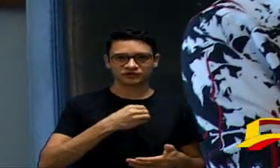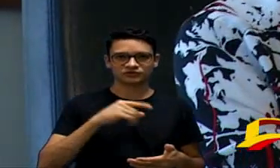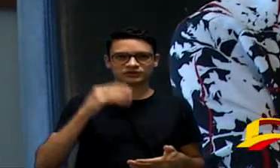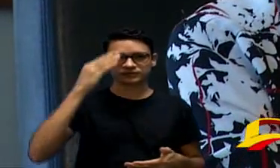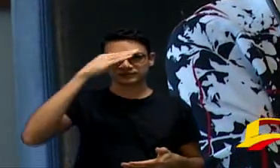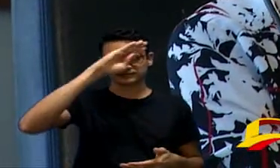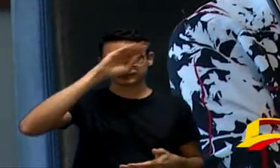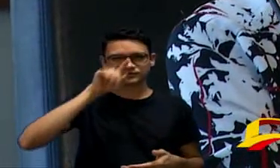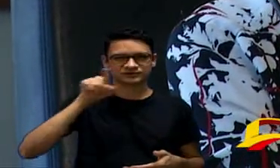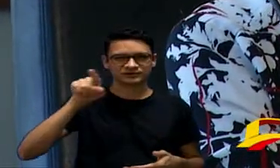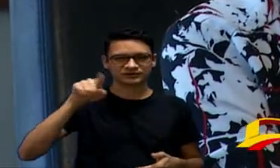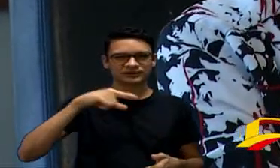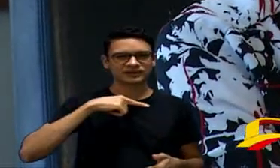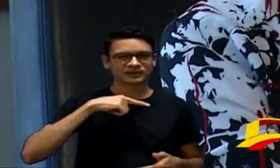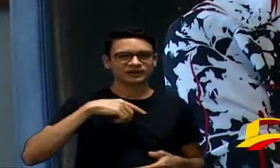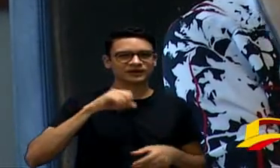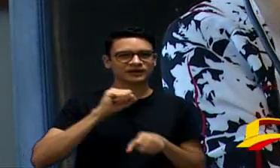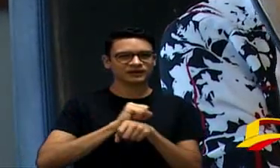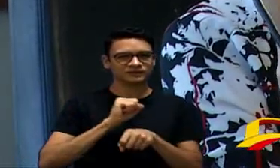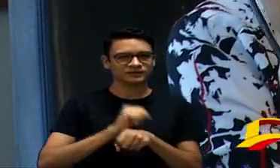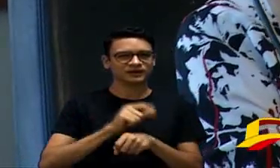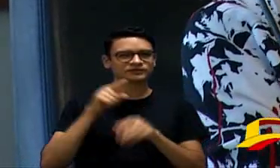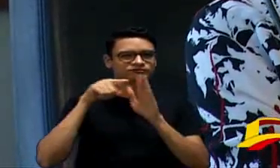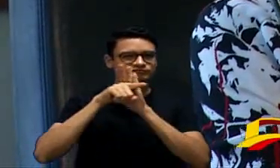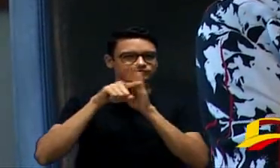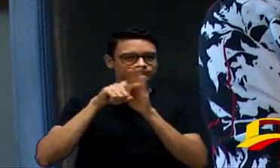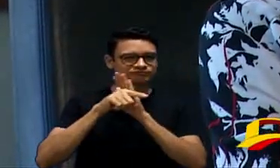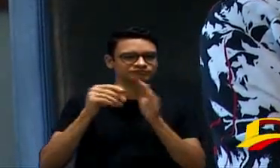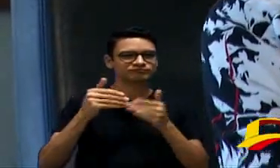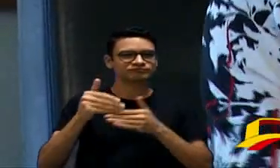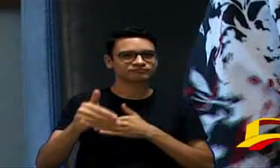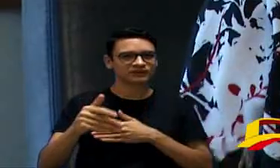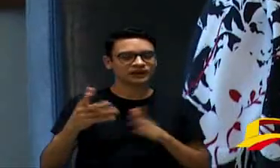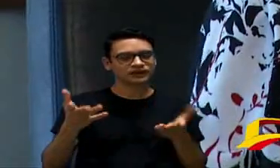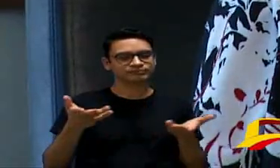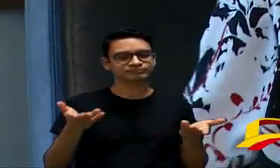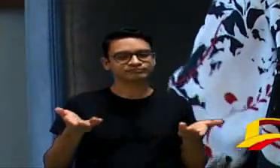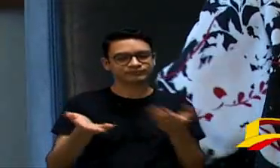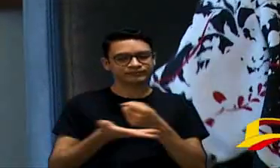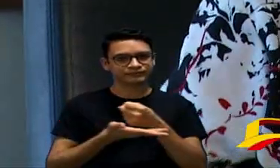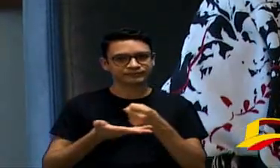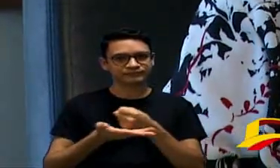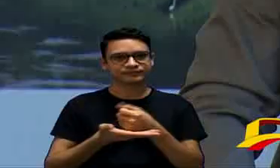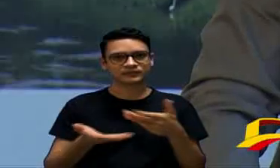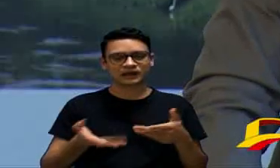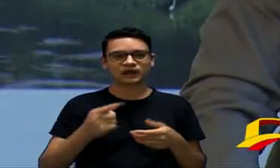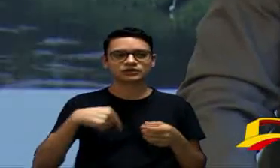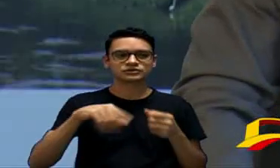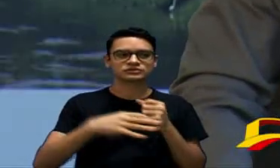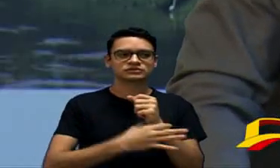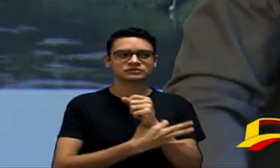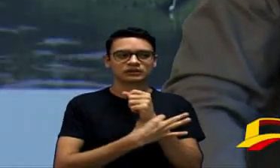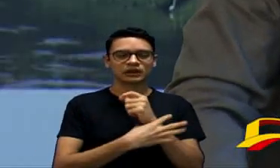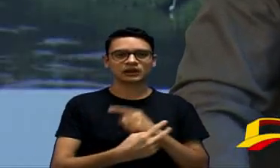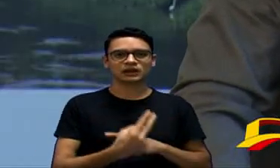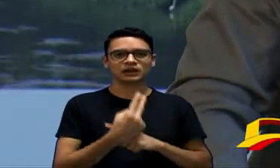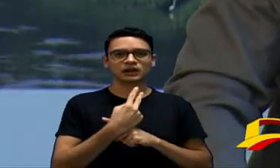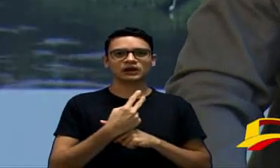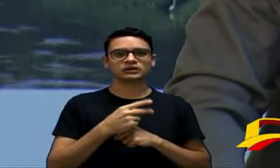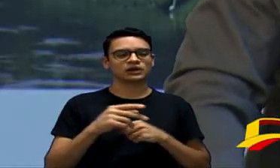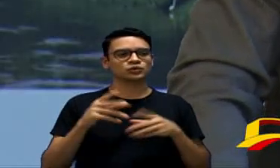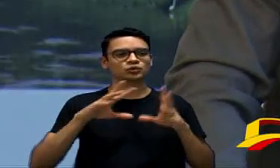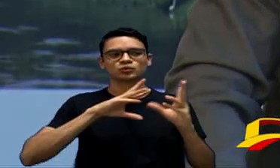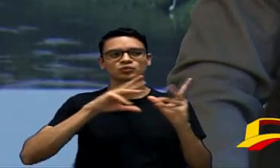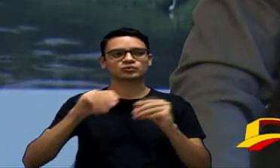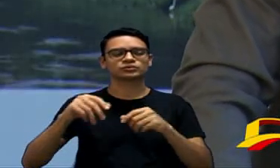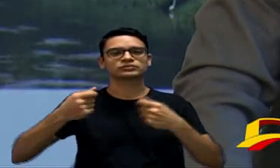Bolsonaro pretendemos que realmente melhore. Sejam porque investigados, pelo menos. Então, vereadora, também. Segurança, todos nós precisamos, né? Essa é uma questão utópica